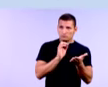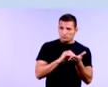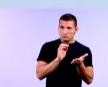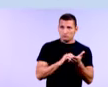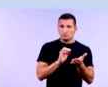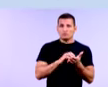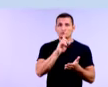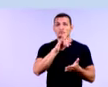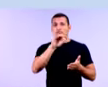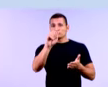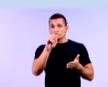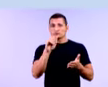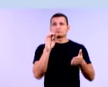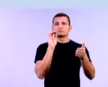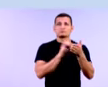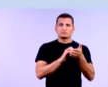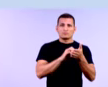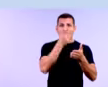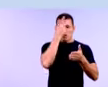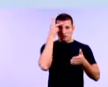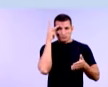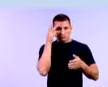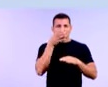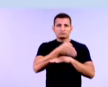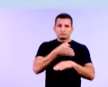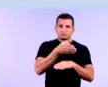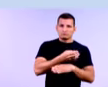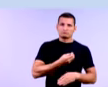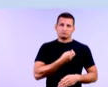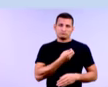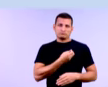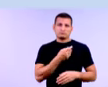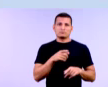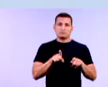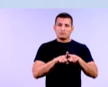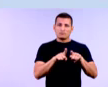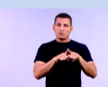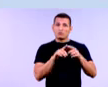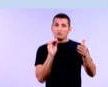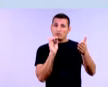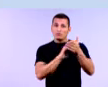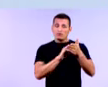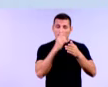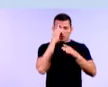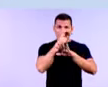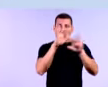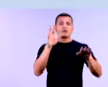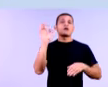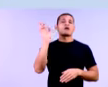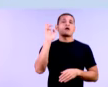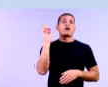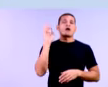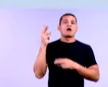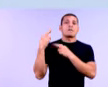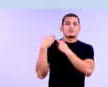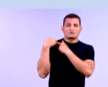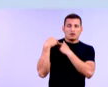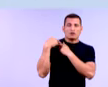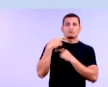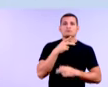por extenso, as pessoas presentes, deixar claro quem é o presidente e o secretário, descrever